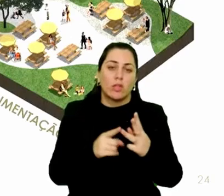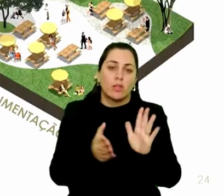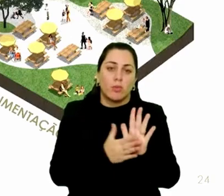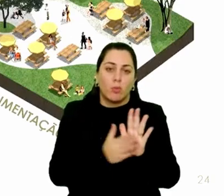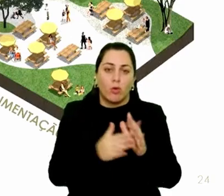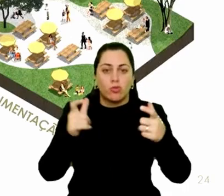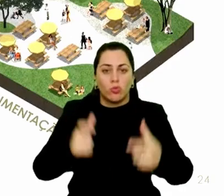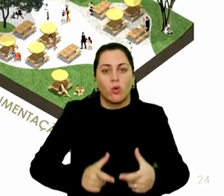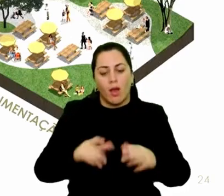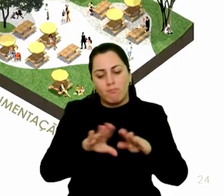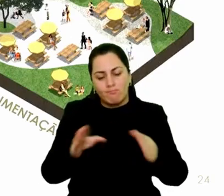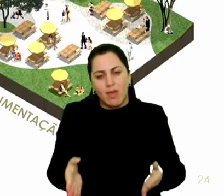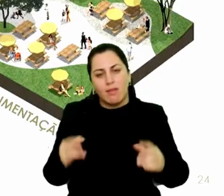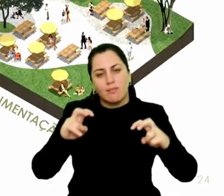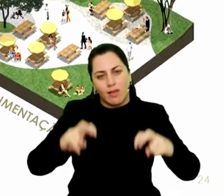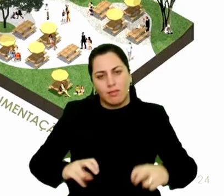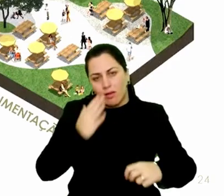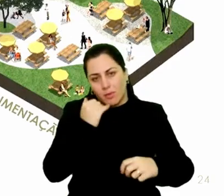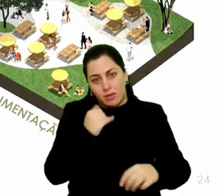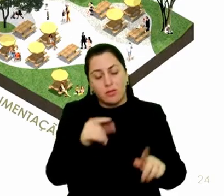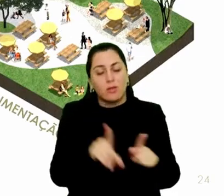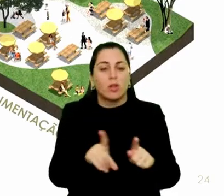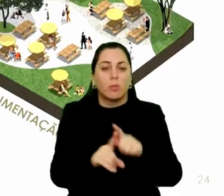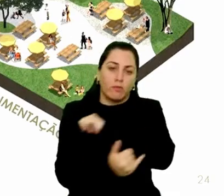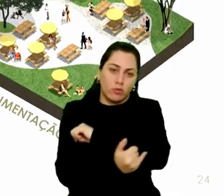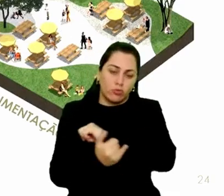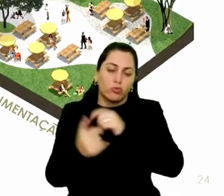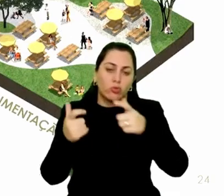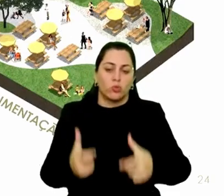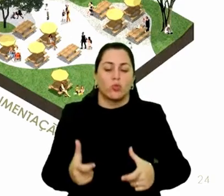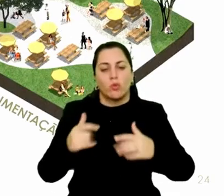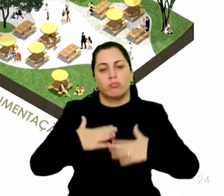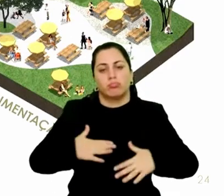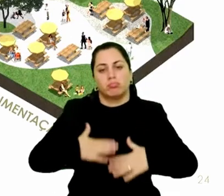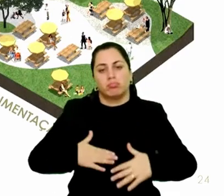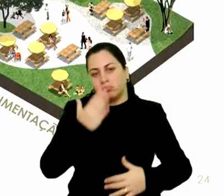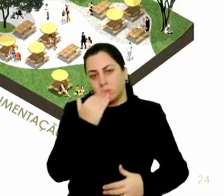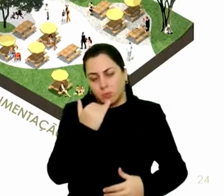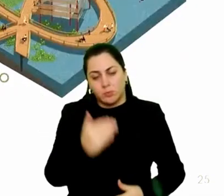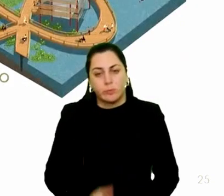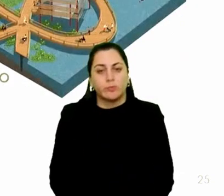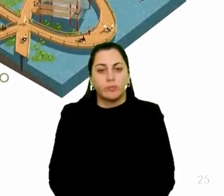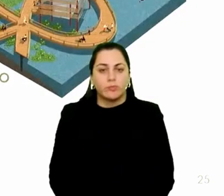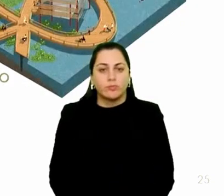de alimentação, com investimento de infraestrutura, espaços de permanência e alimentação.